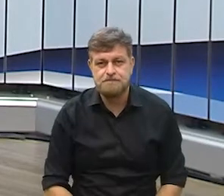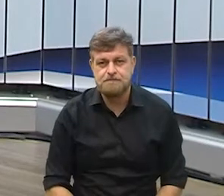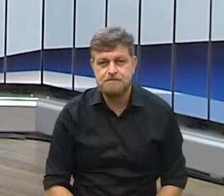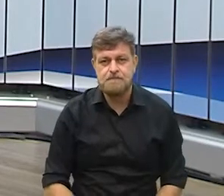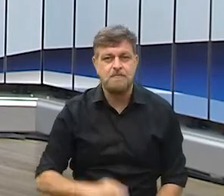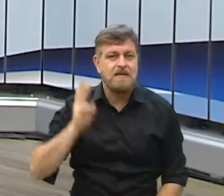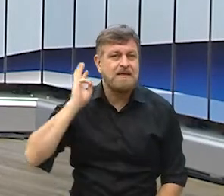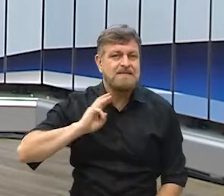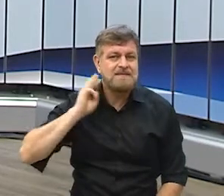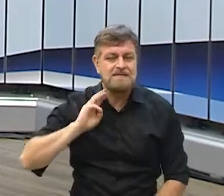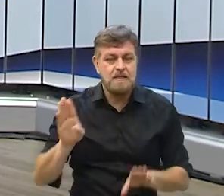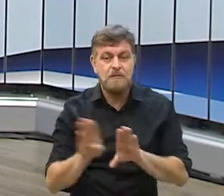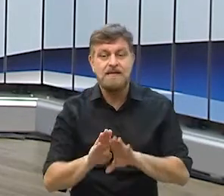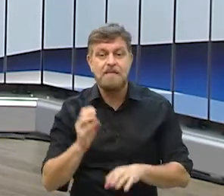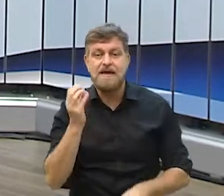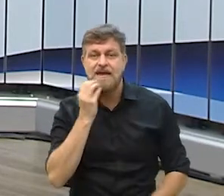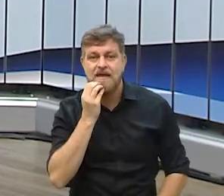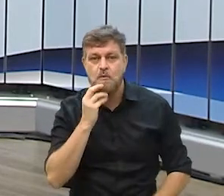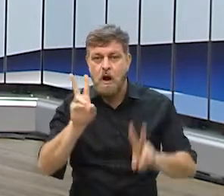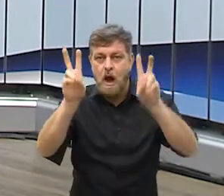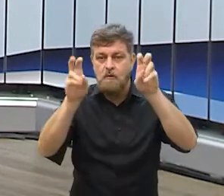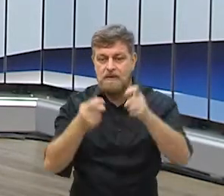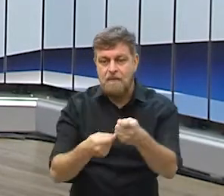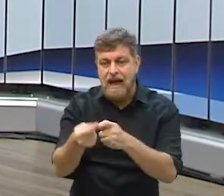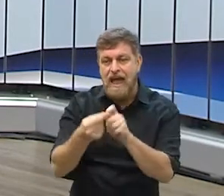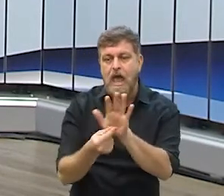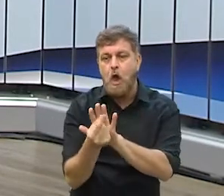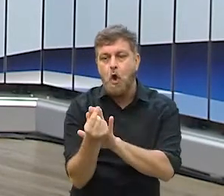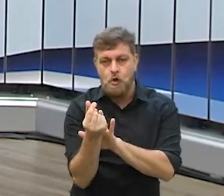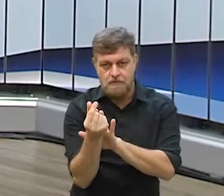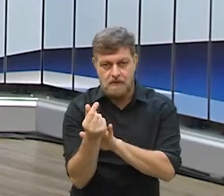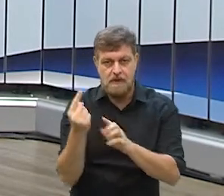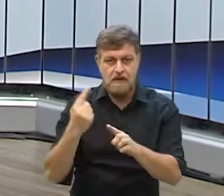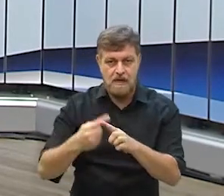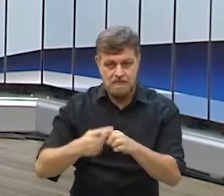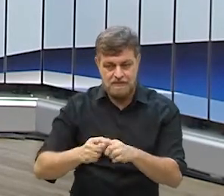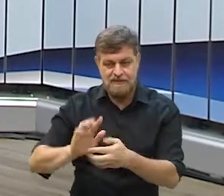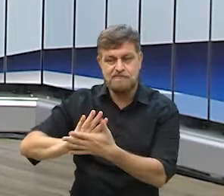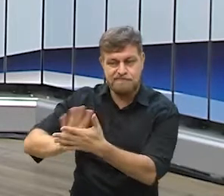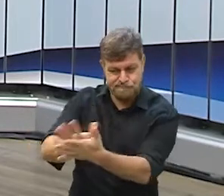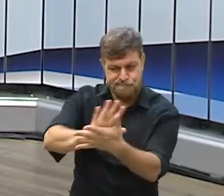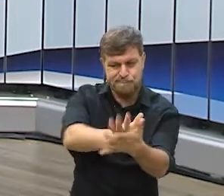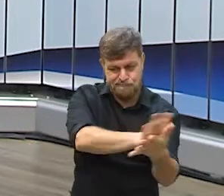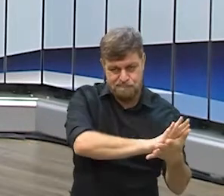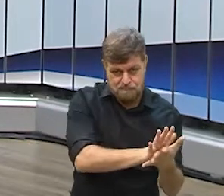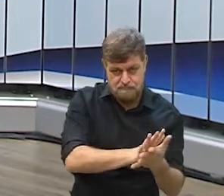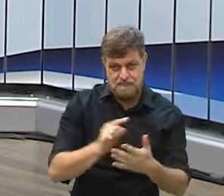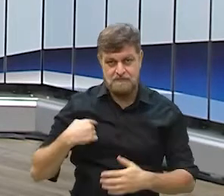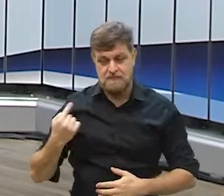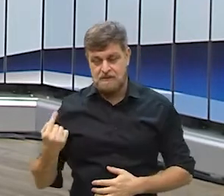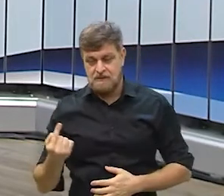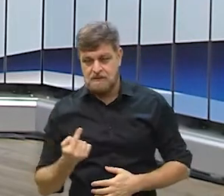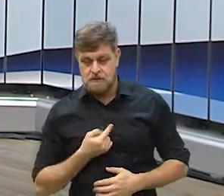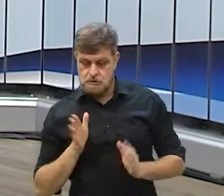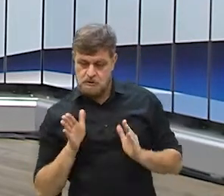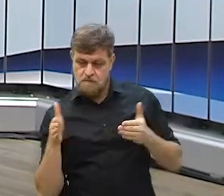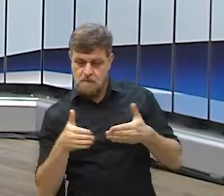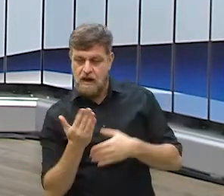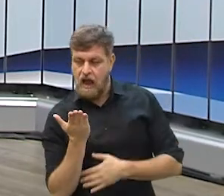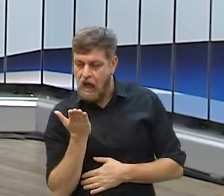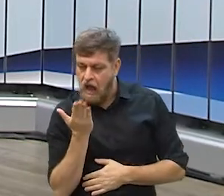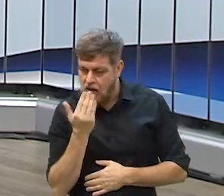vamos falar então sobre a parte econômica, que é algo muito importante porque ela impacta muitas outras. Se a gente for se